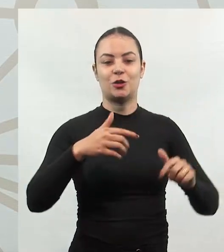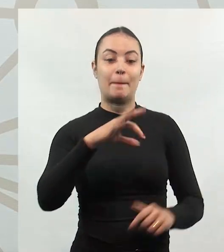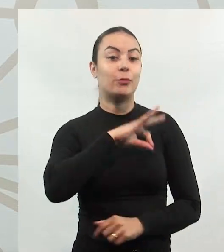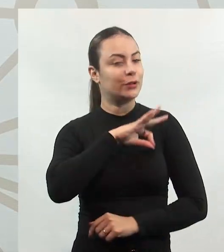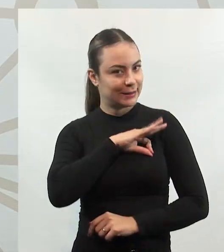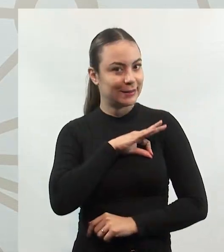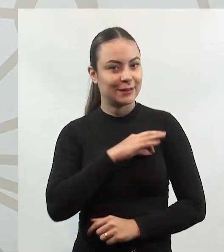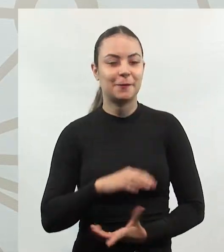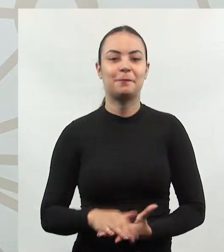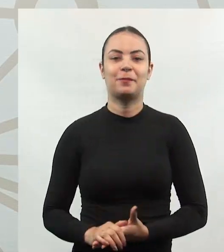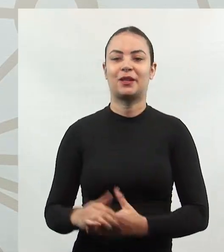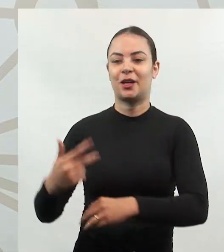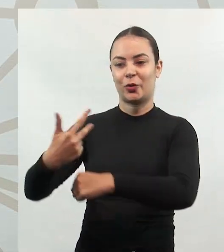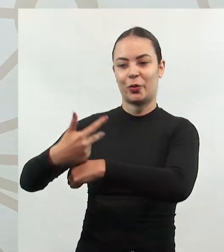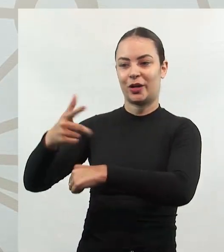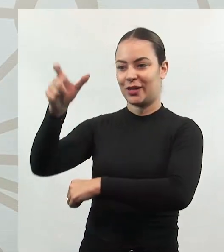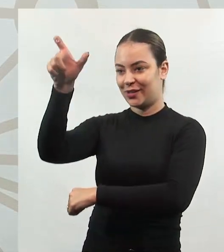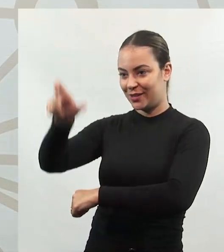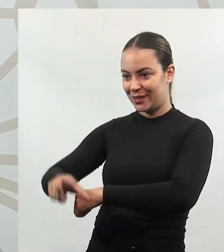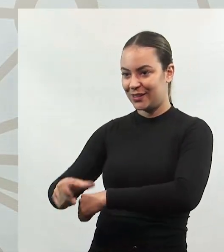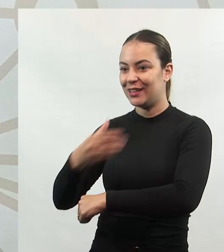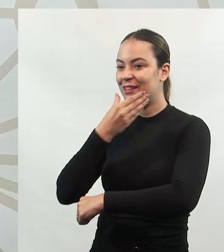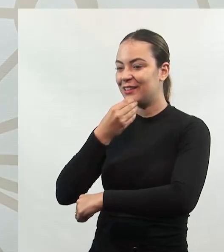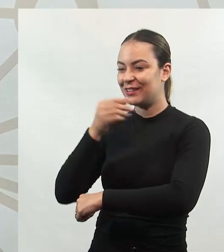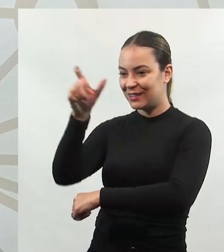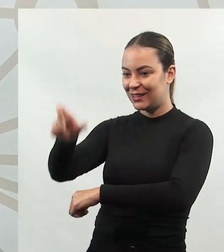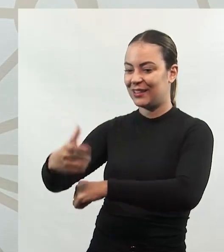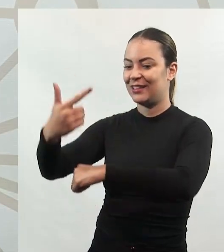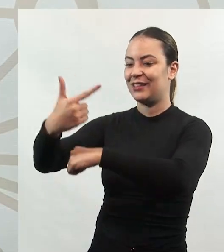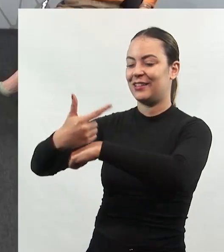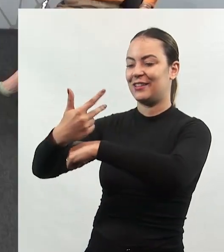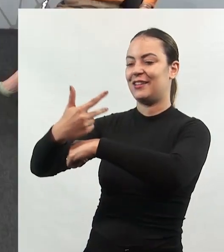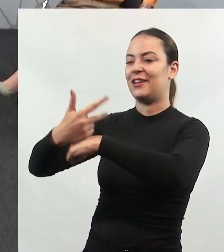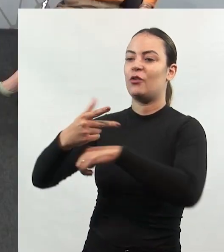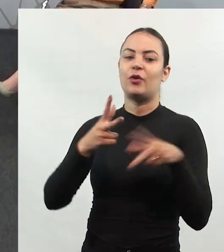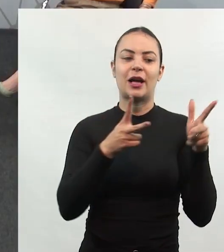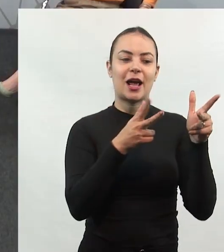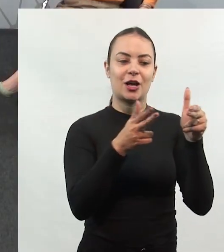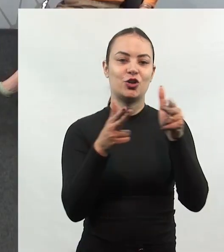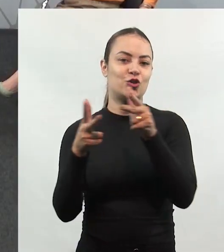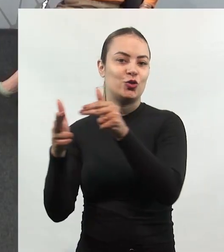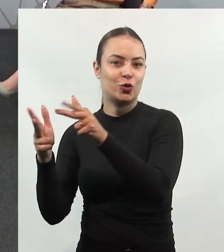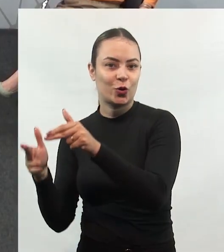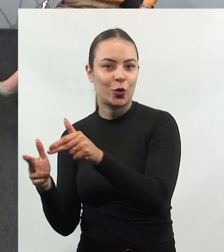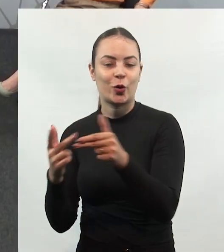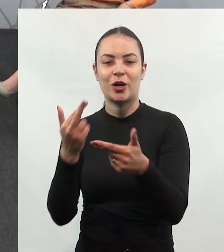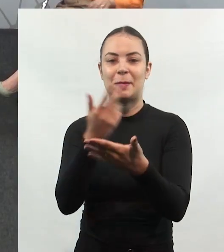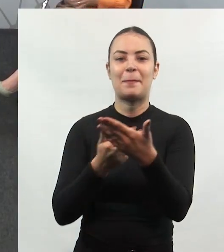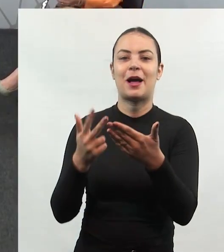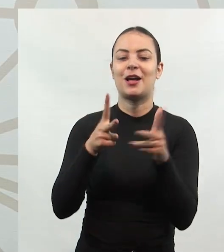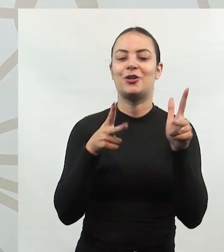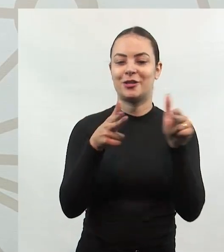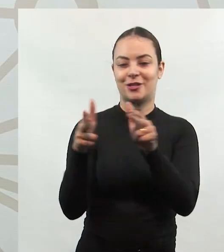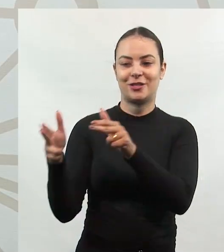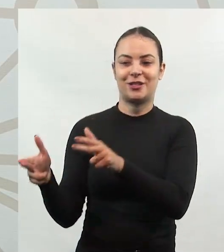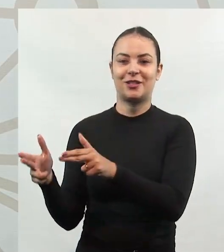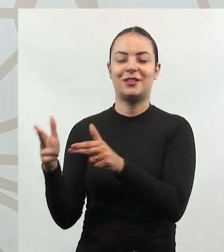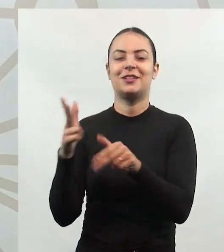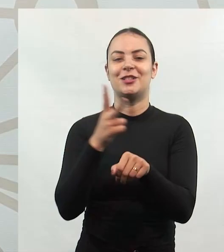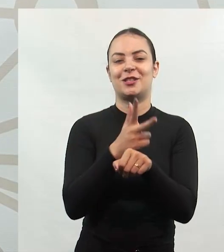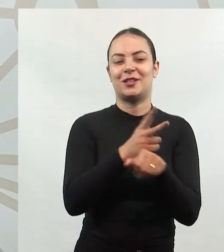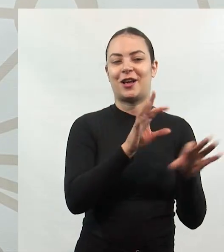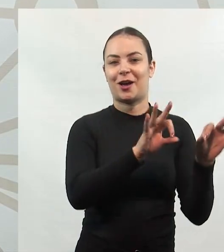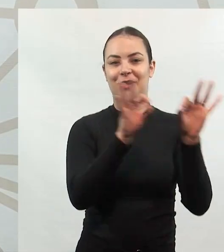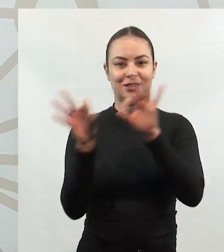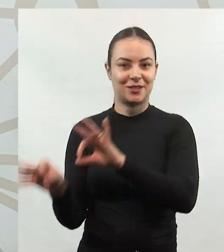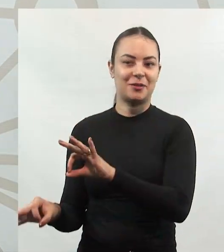amei essa área, amo essa área que é a criminologia. Quem me conhece sabe que em TV eu fui 8 anos repórter de polícia.